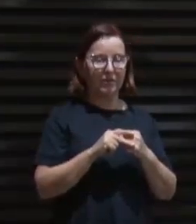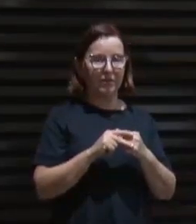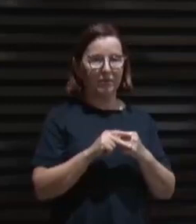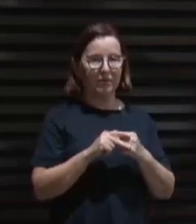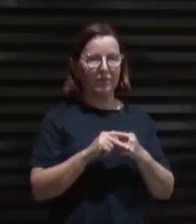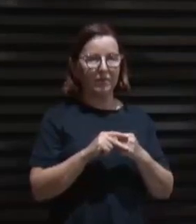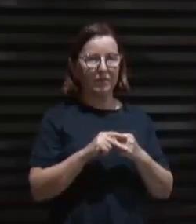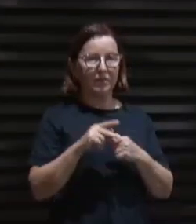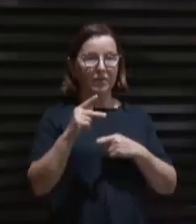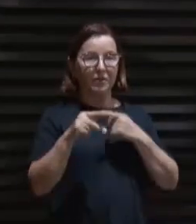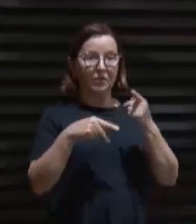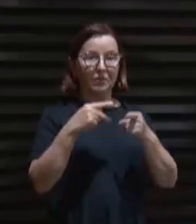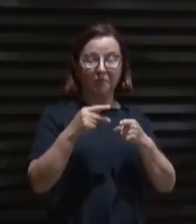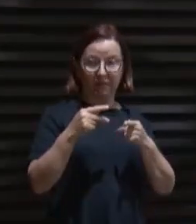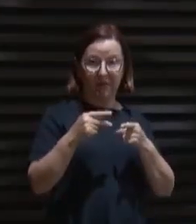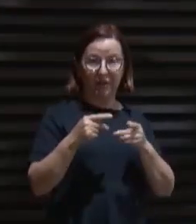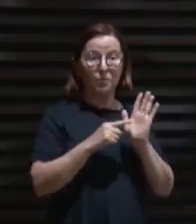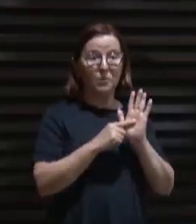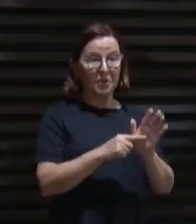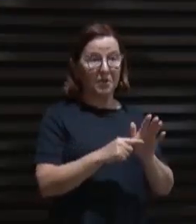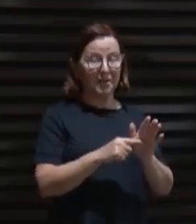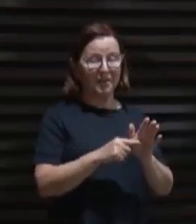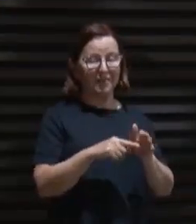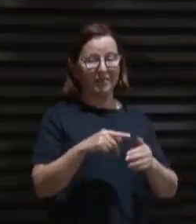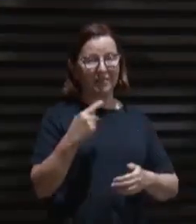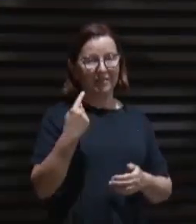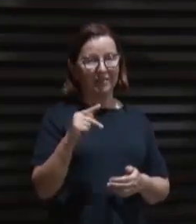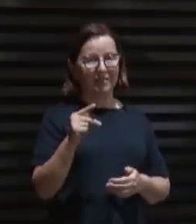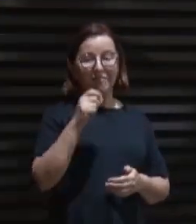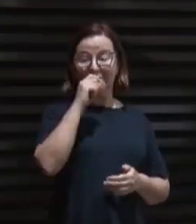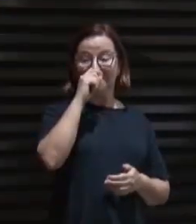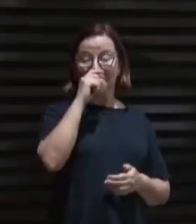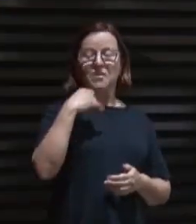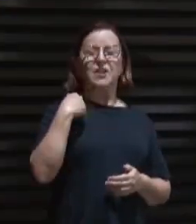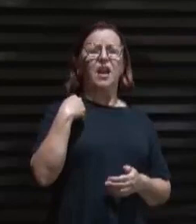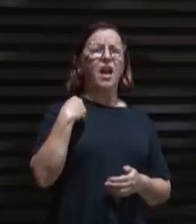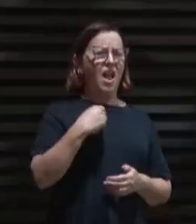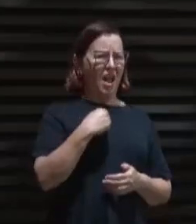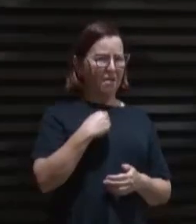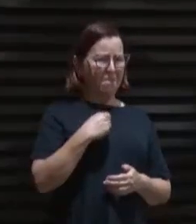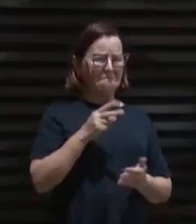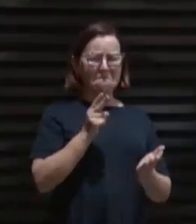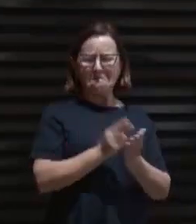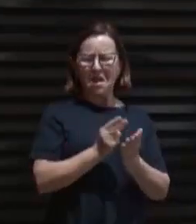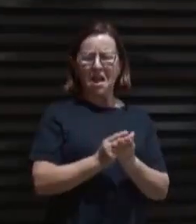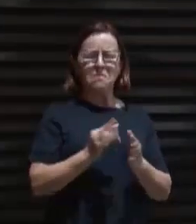sua altivez, da sua prepotência. Ainda que todos te